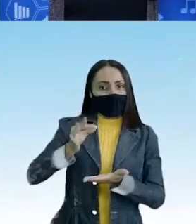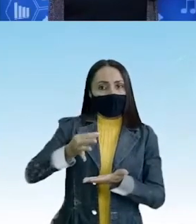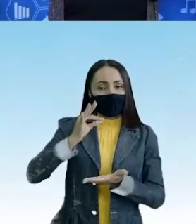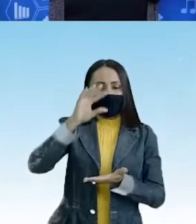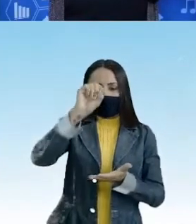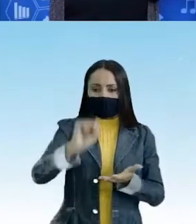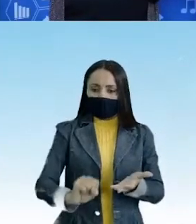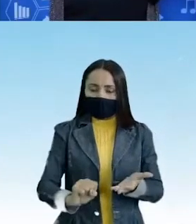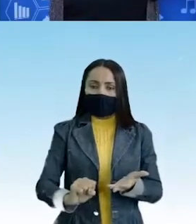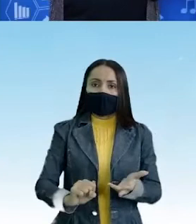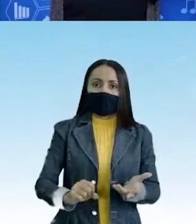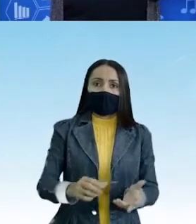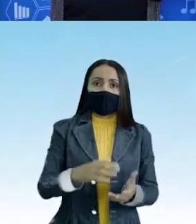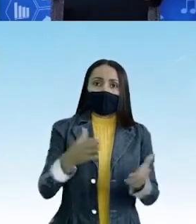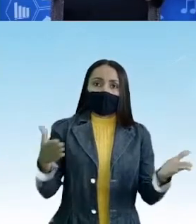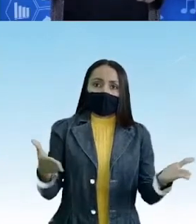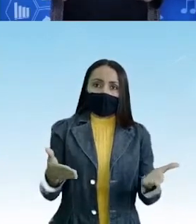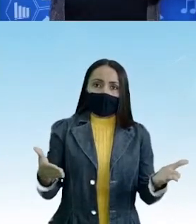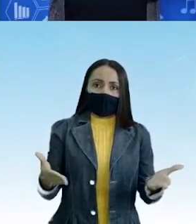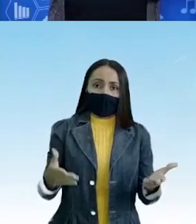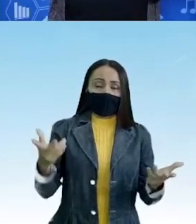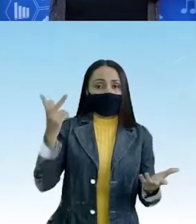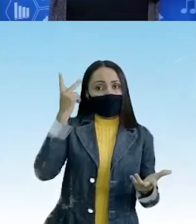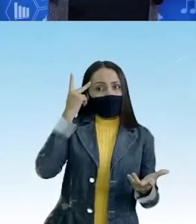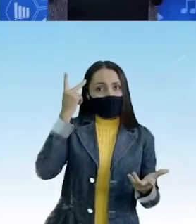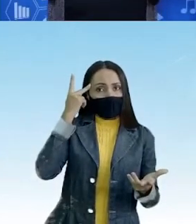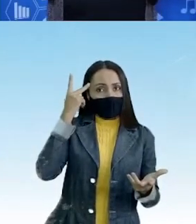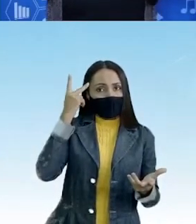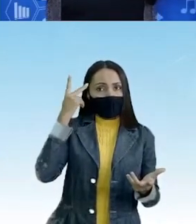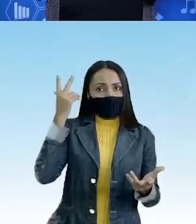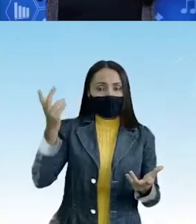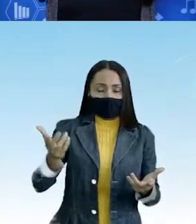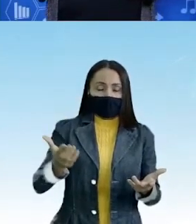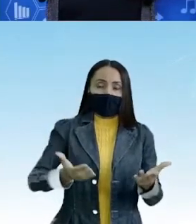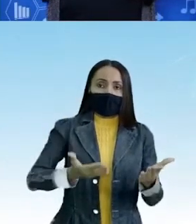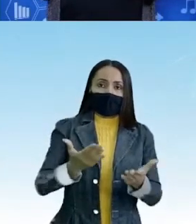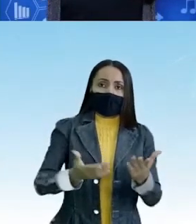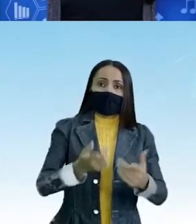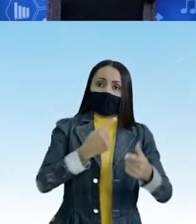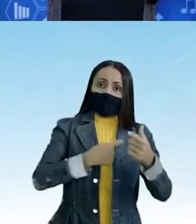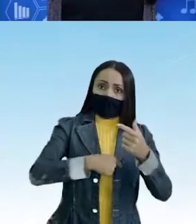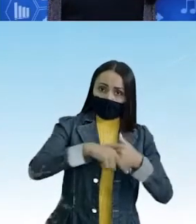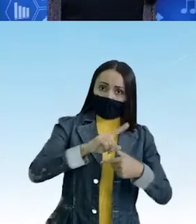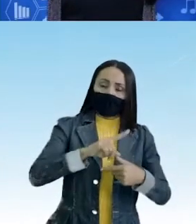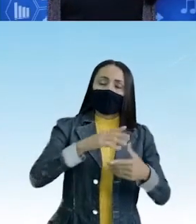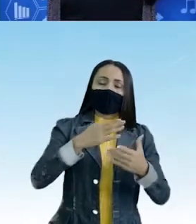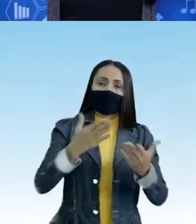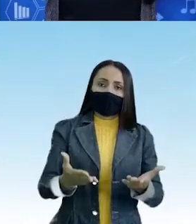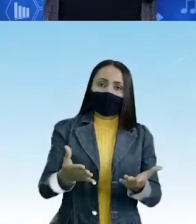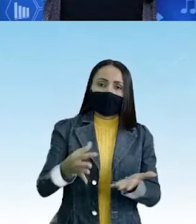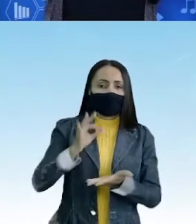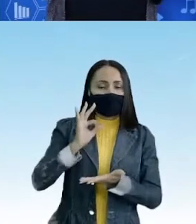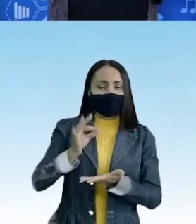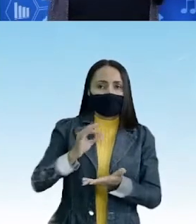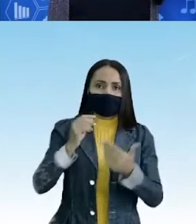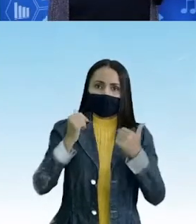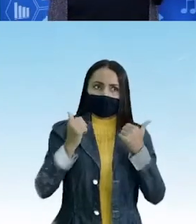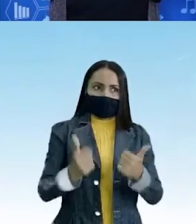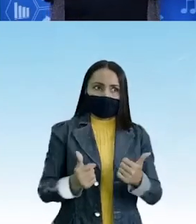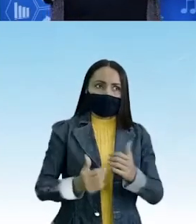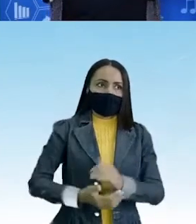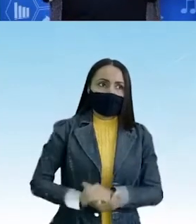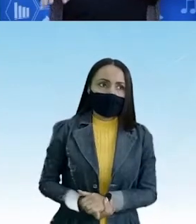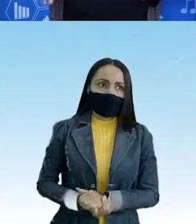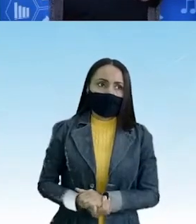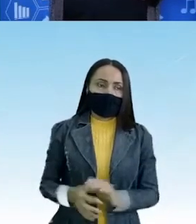capitania de São Vicente, que hoje é São Paulo, teve sucesso no café. Tá bom, meus amores? De todas essas